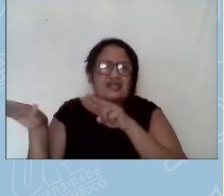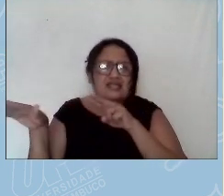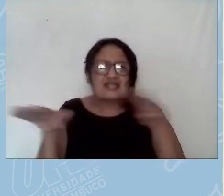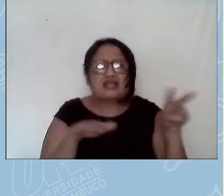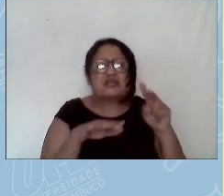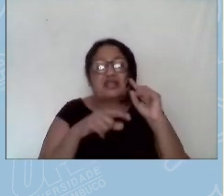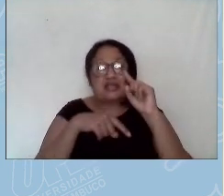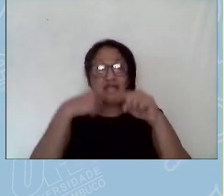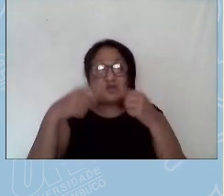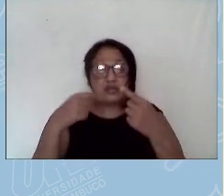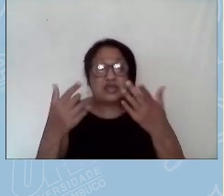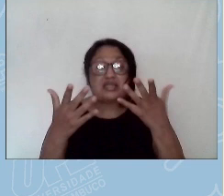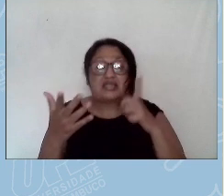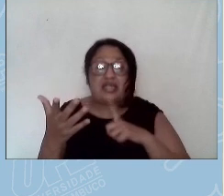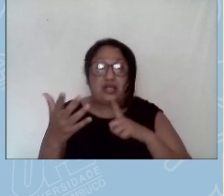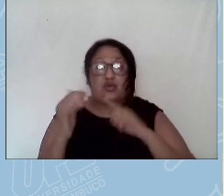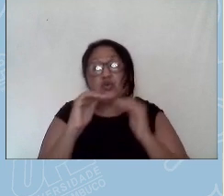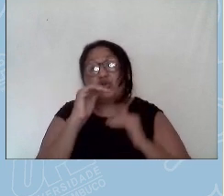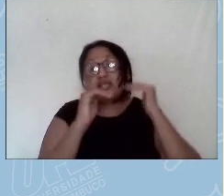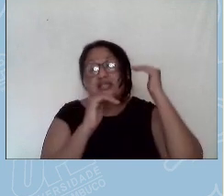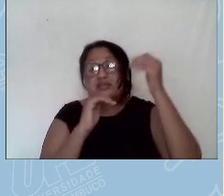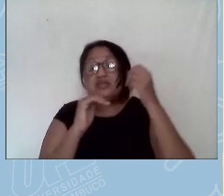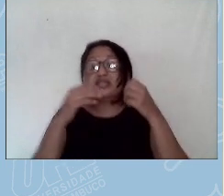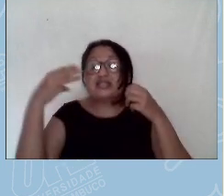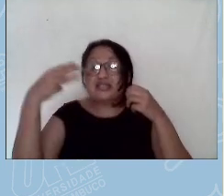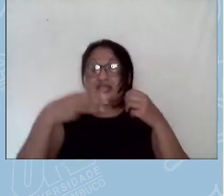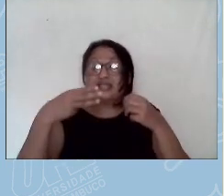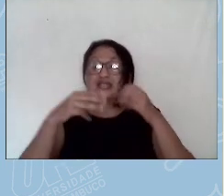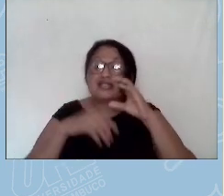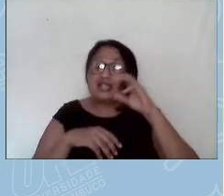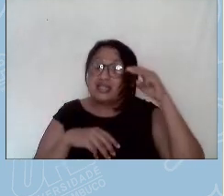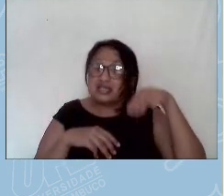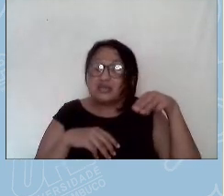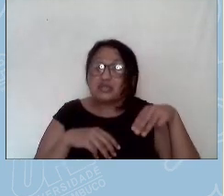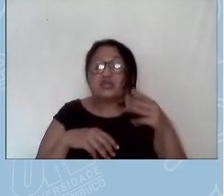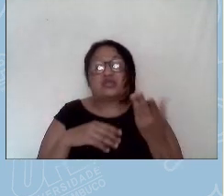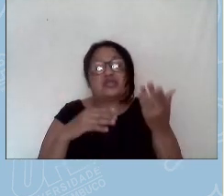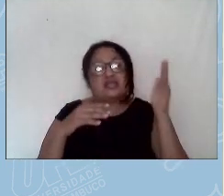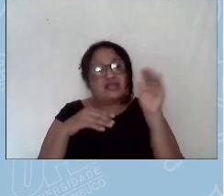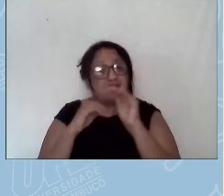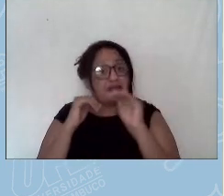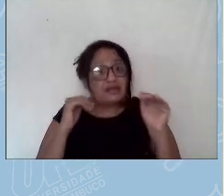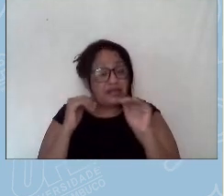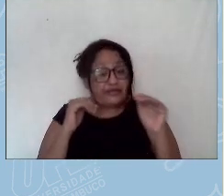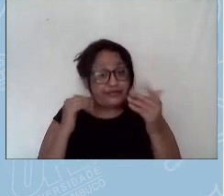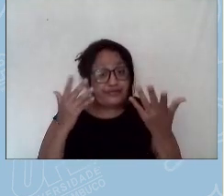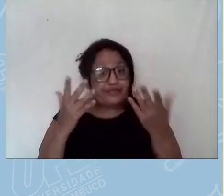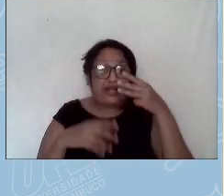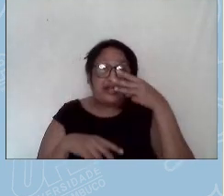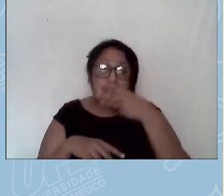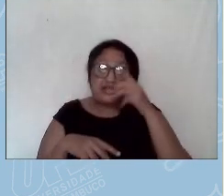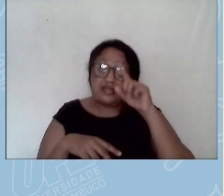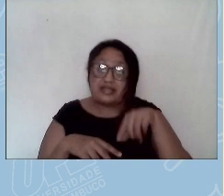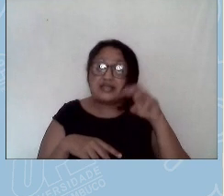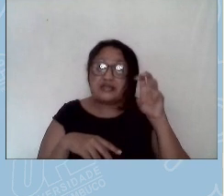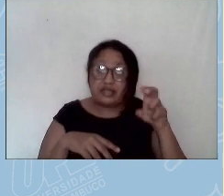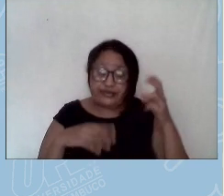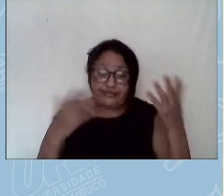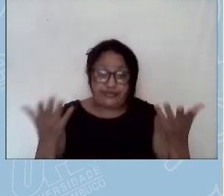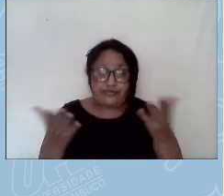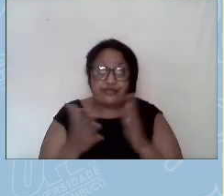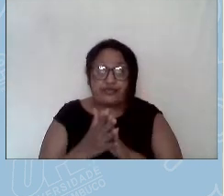haveria um crescimento de 3 centímetros e meio 10 com 3 e meio 13 centímetros e meio